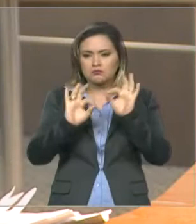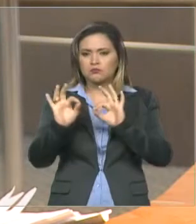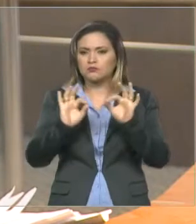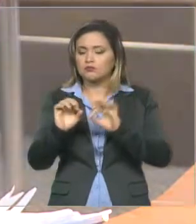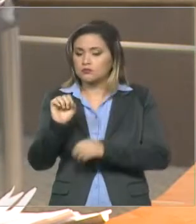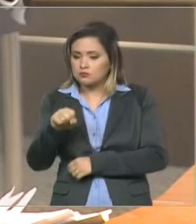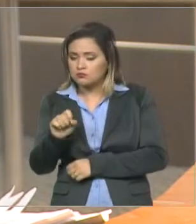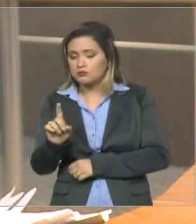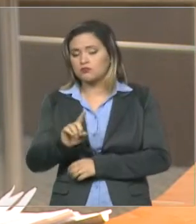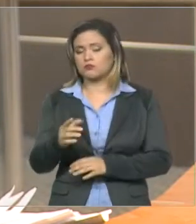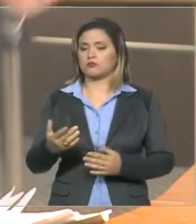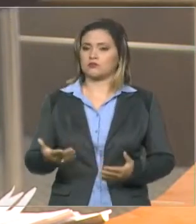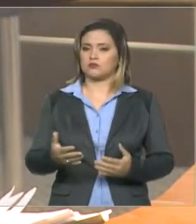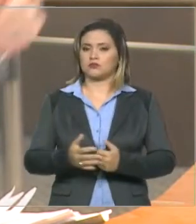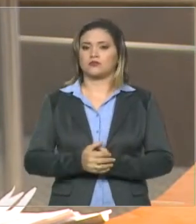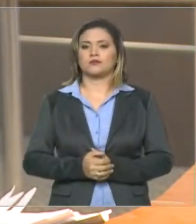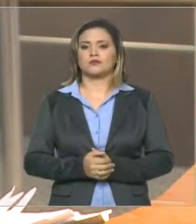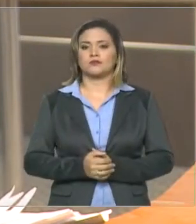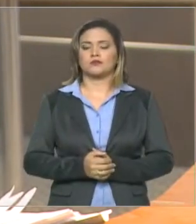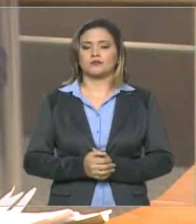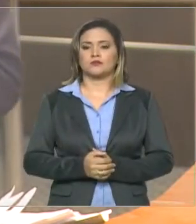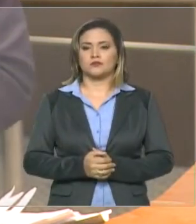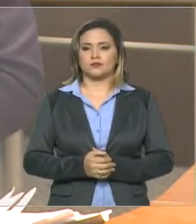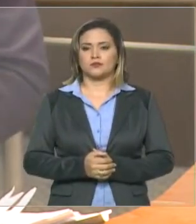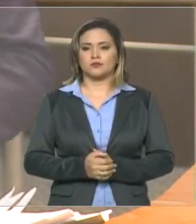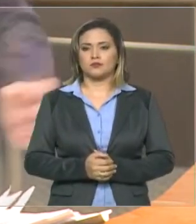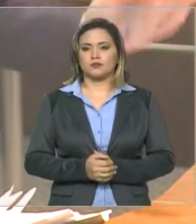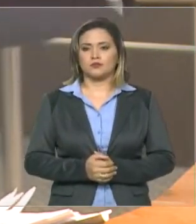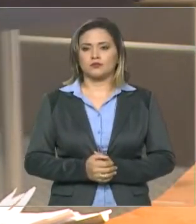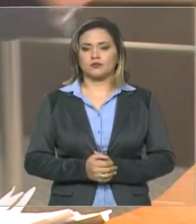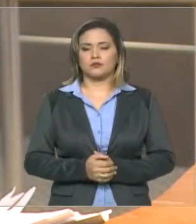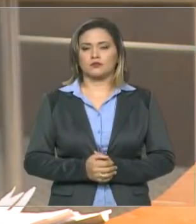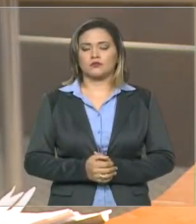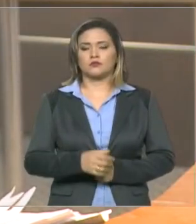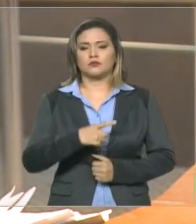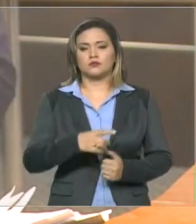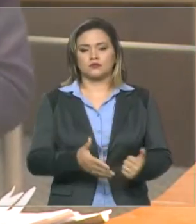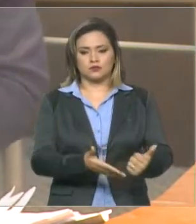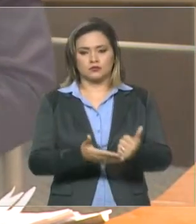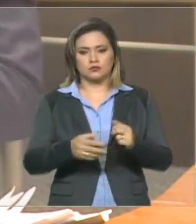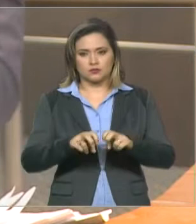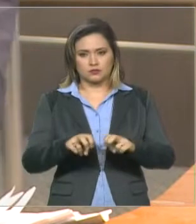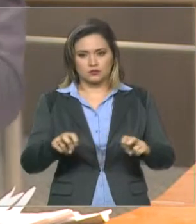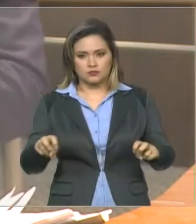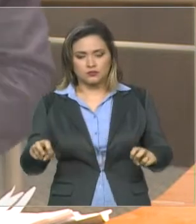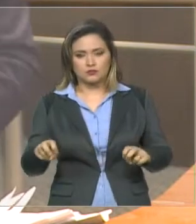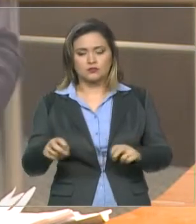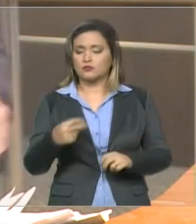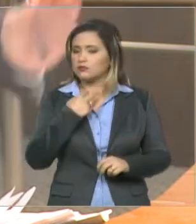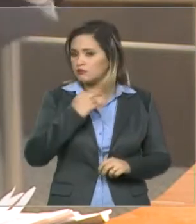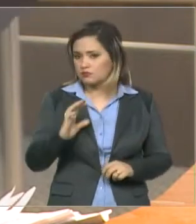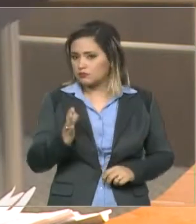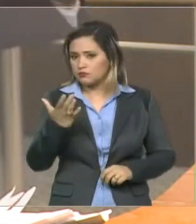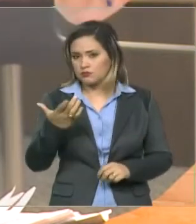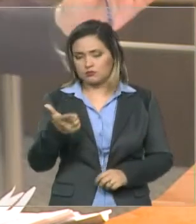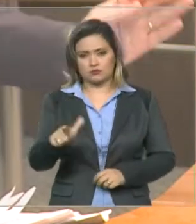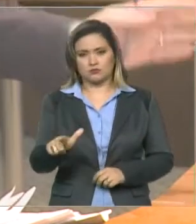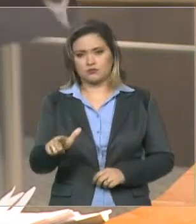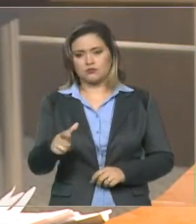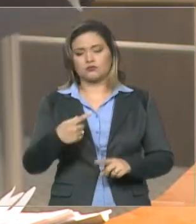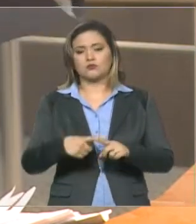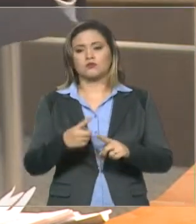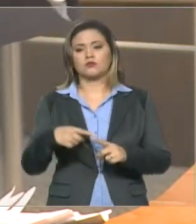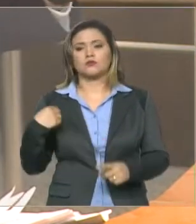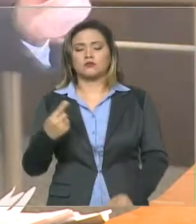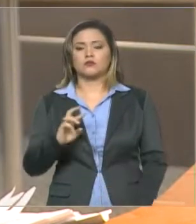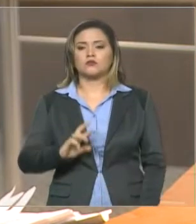do Maranhão, em nome, acredito que terei o apoio da mesa, porque isso não pode acontecer novamente, para que a gente possa fazer uma representação